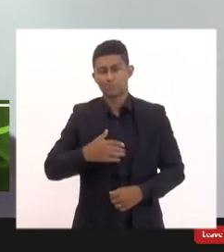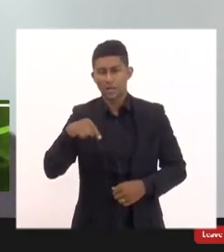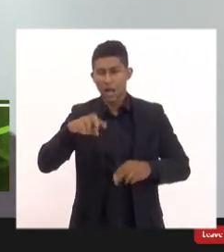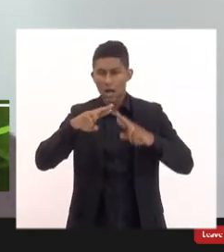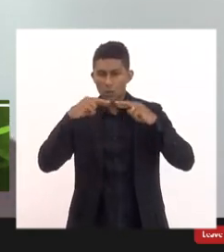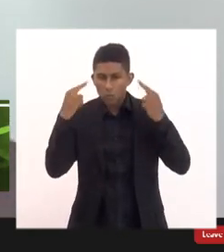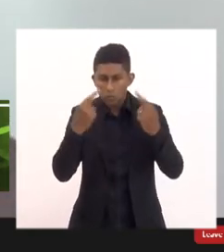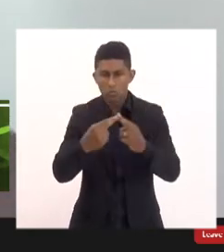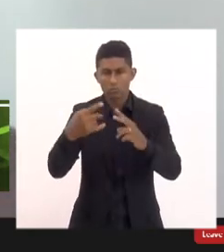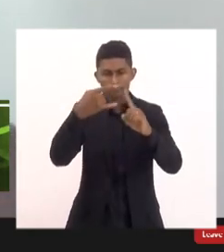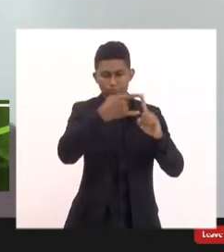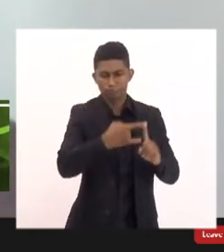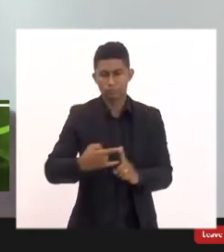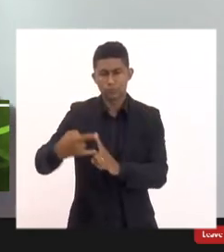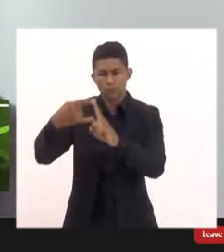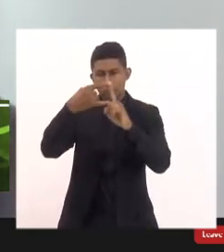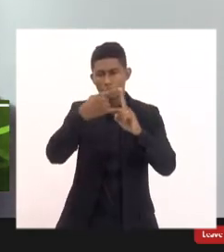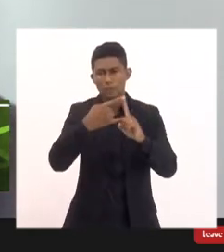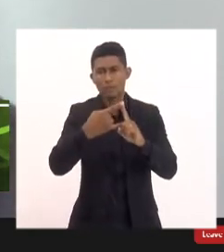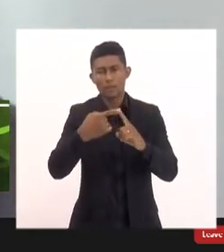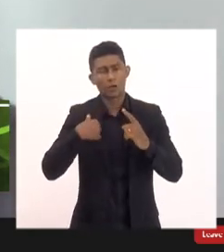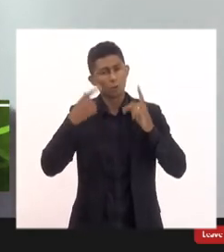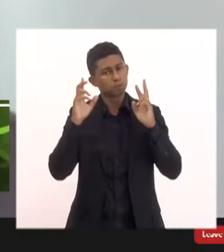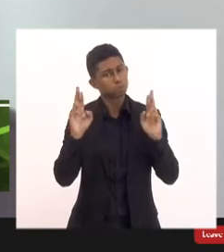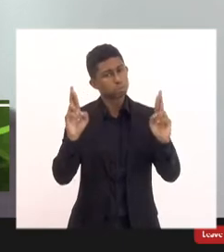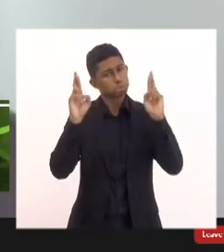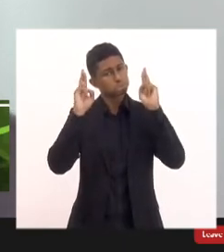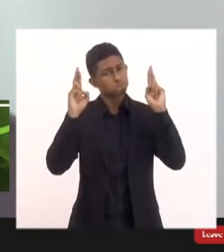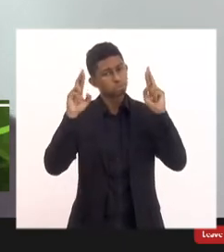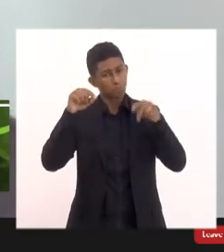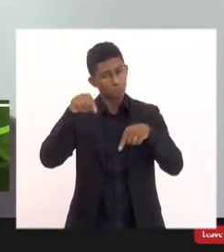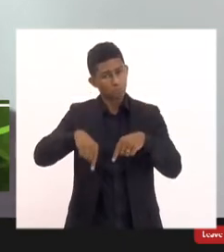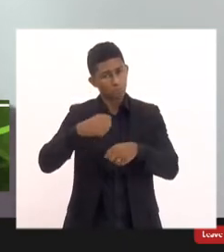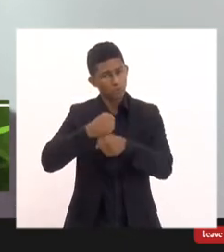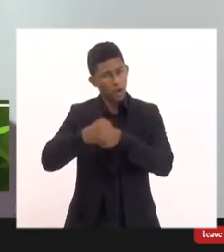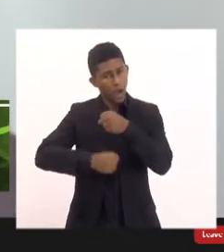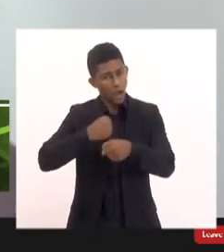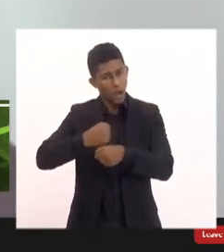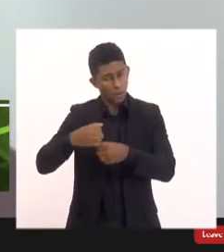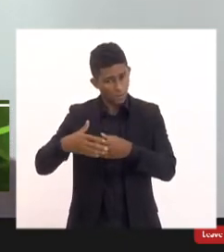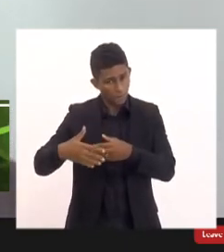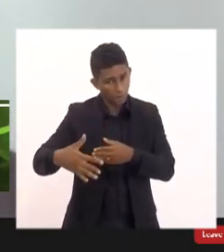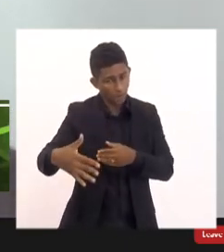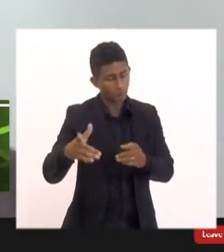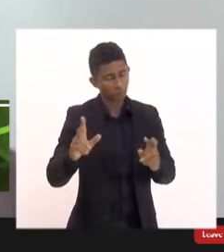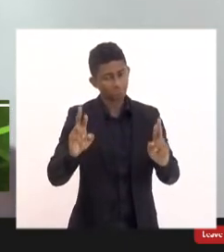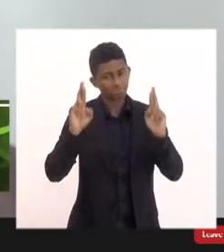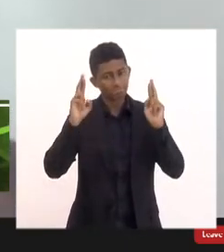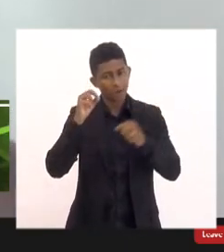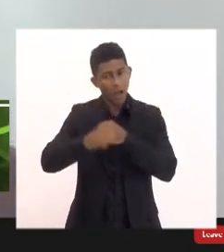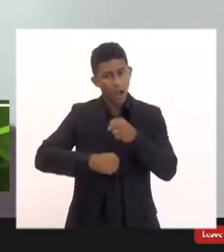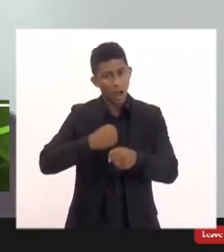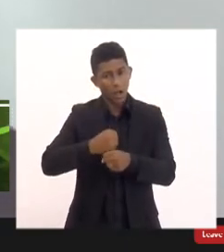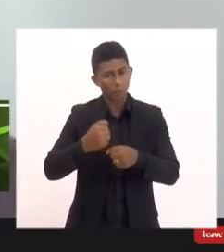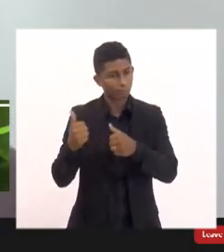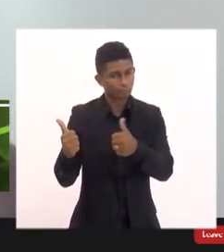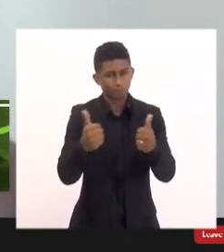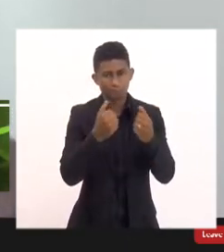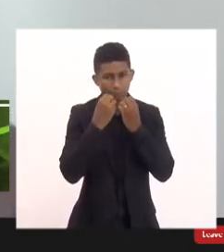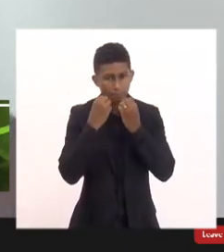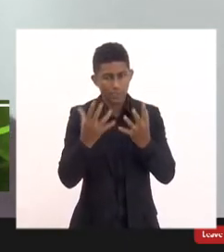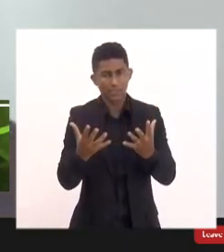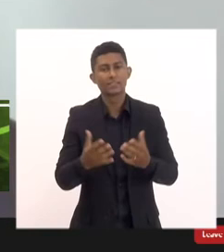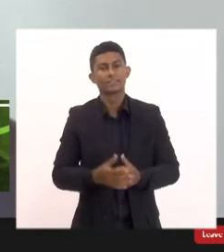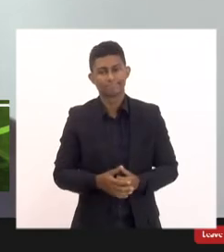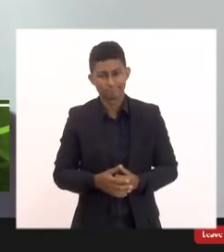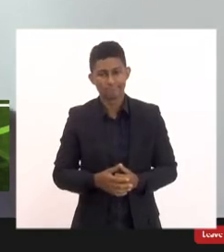pública. Externo aí votos de um excelente ano, já que essa é a primeira vez que nos encontramos, ainda que virtualmente. A Vossa Excelência,